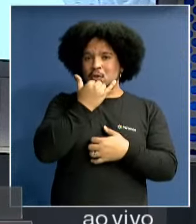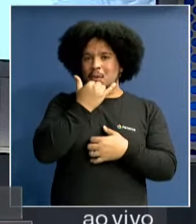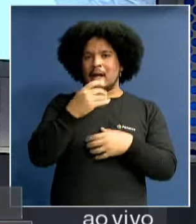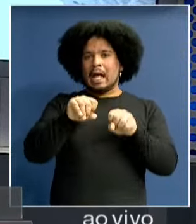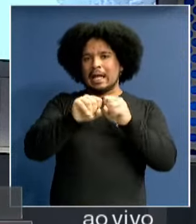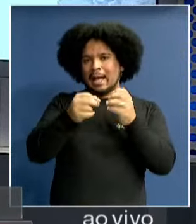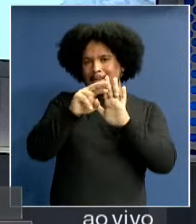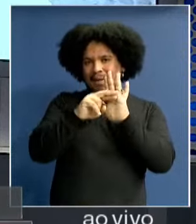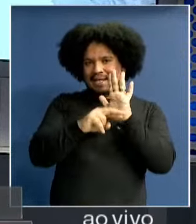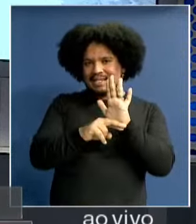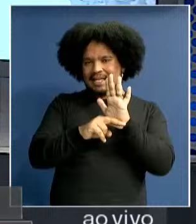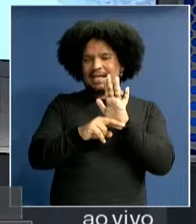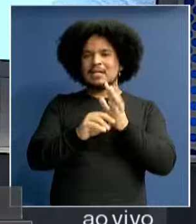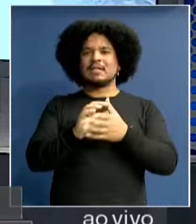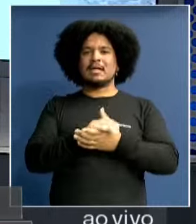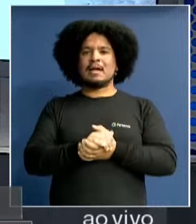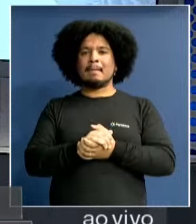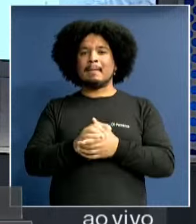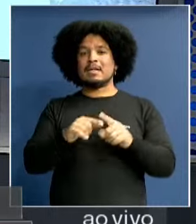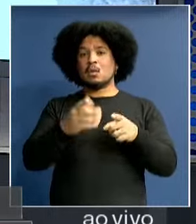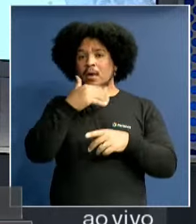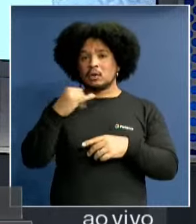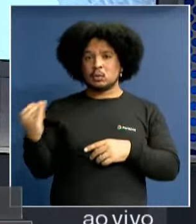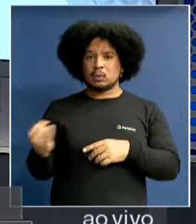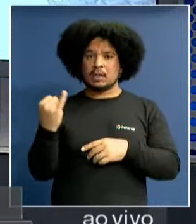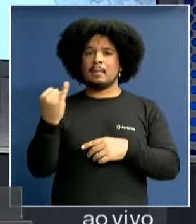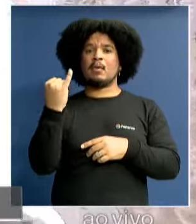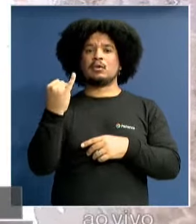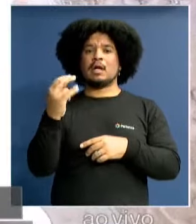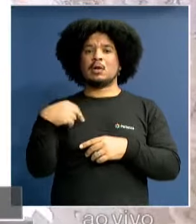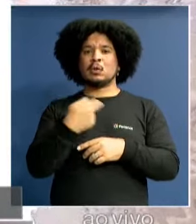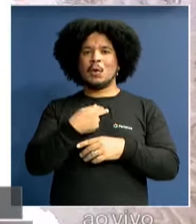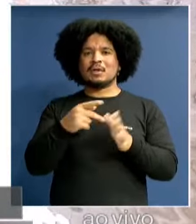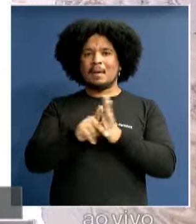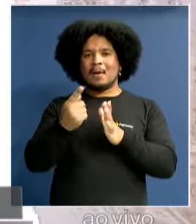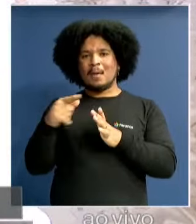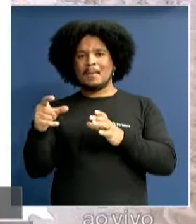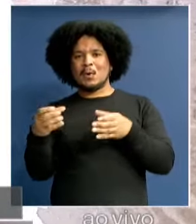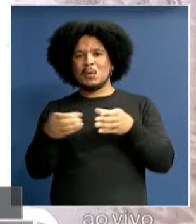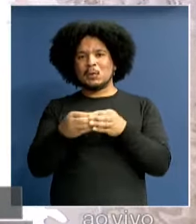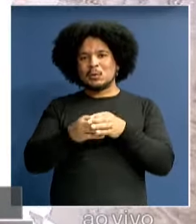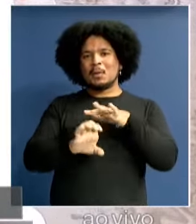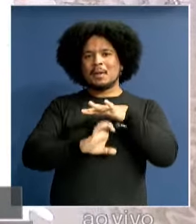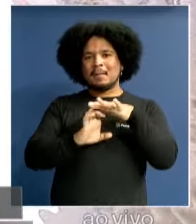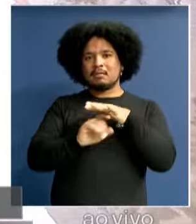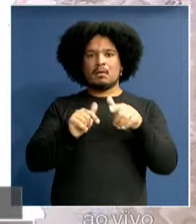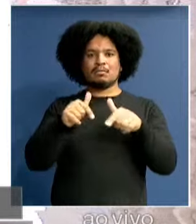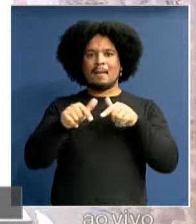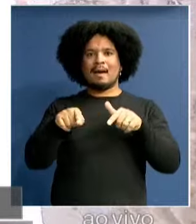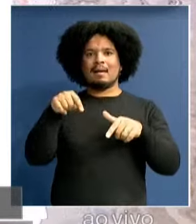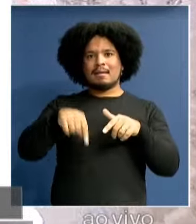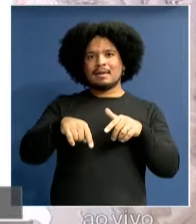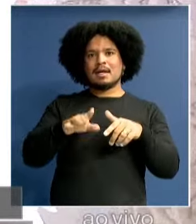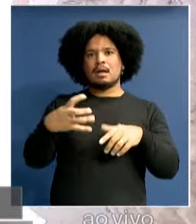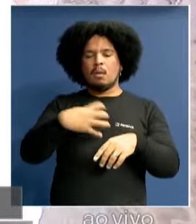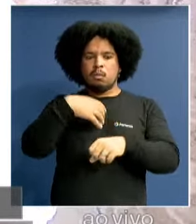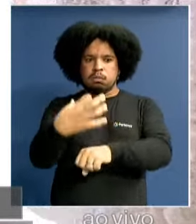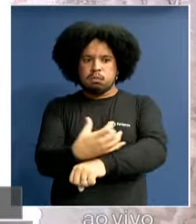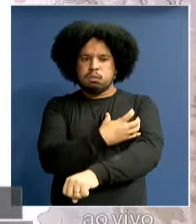aí, falar com os colegas de outra Parabéns, emissora, mas Matheus. Acho Parabéns. Que é importante, porque se a gente, de outra emissora, que não trabalha aqui, se comove já com a